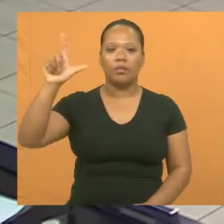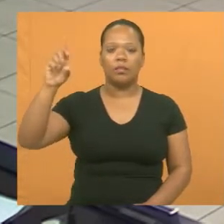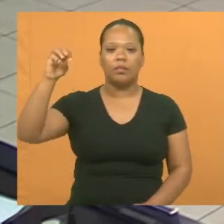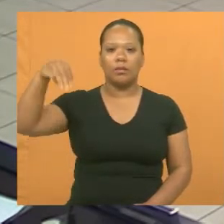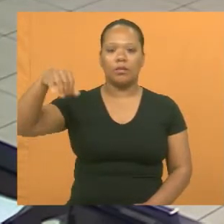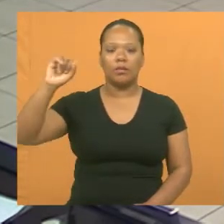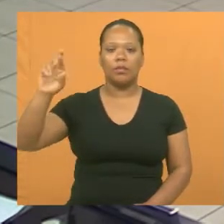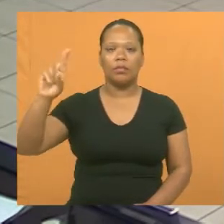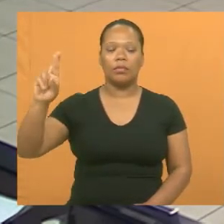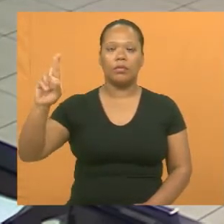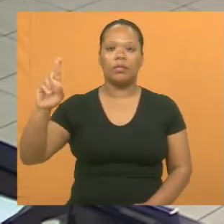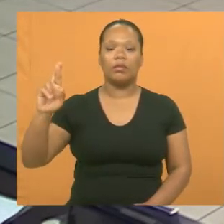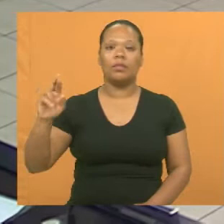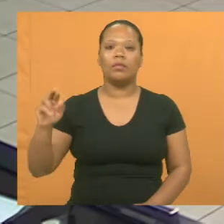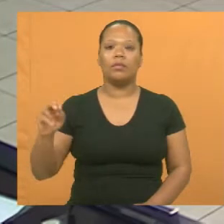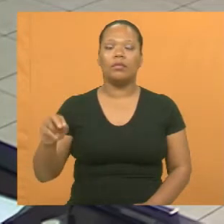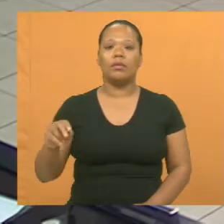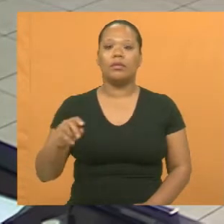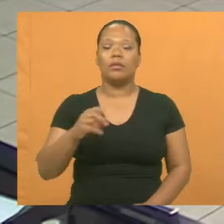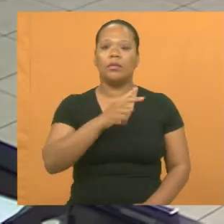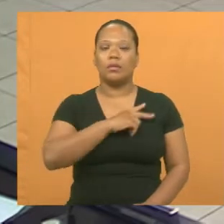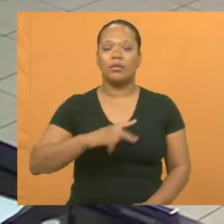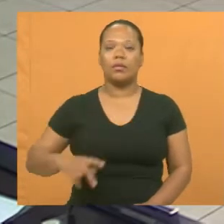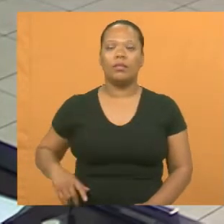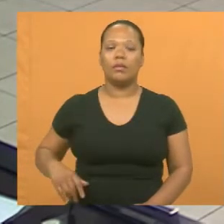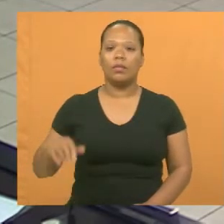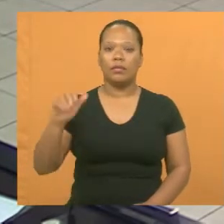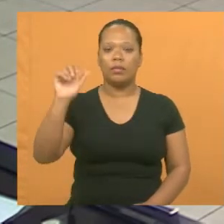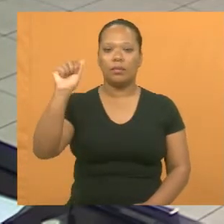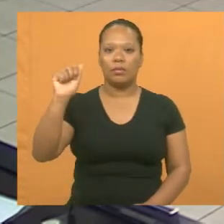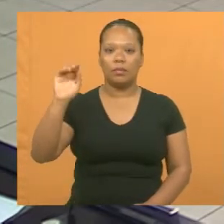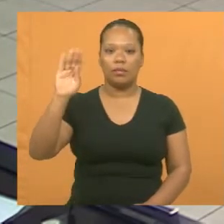Avisade e o vereador Ávila de Madureira.